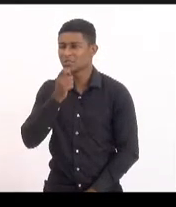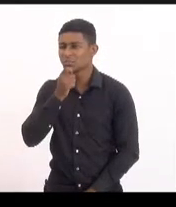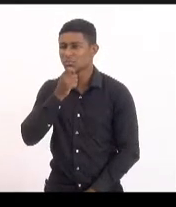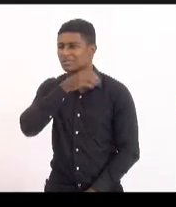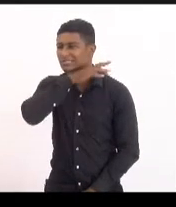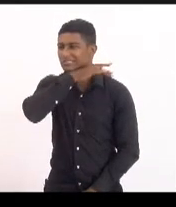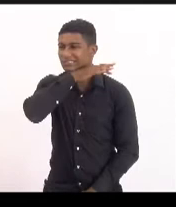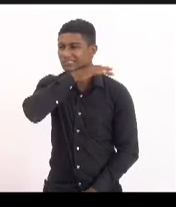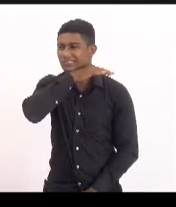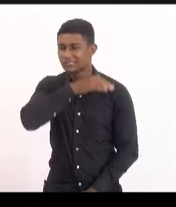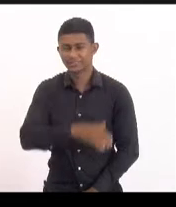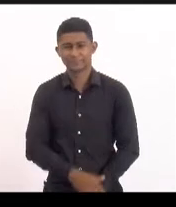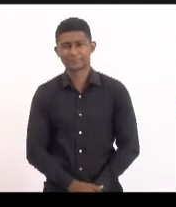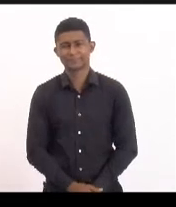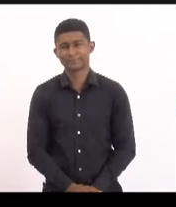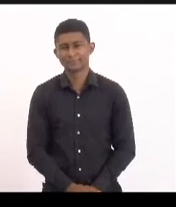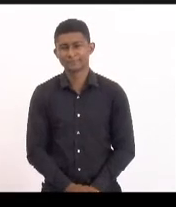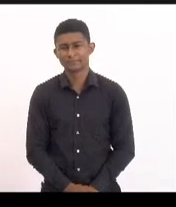Alexandre.